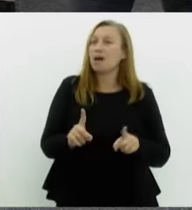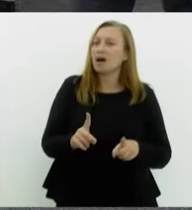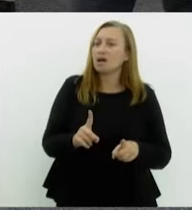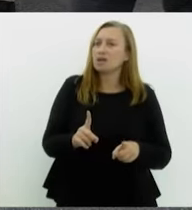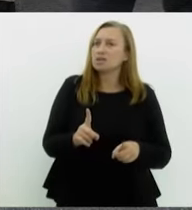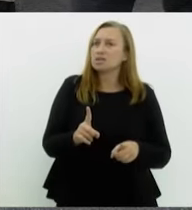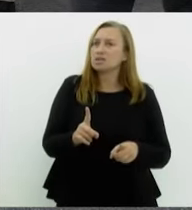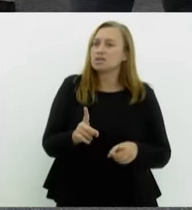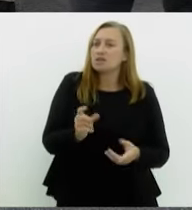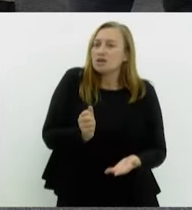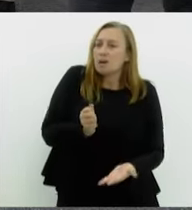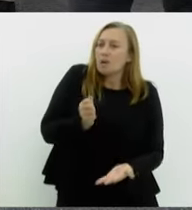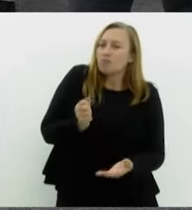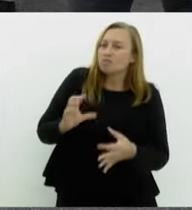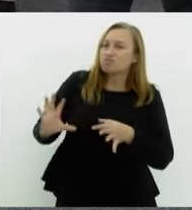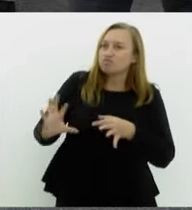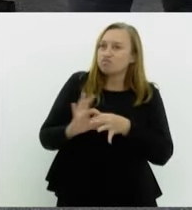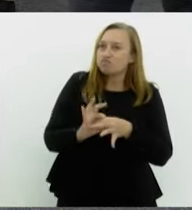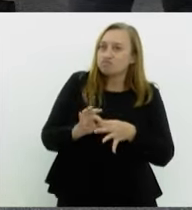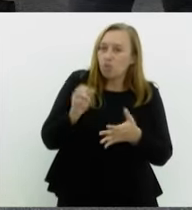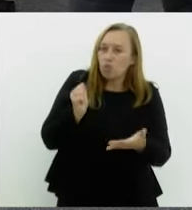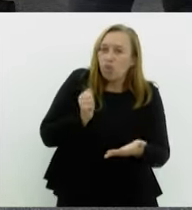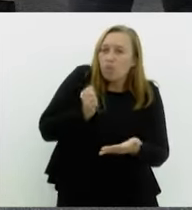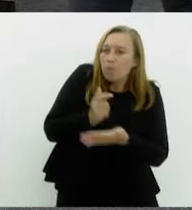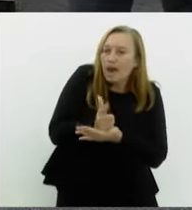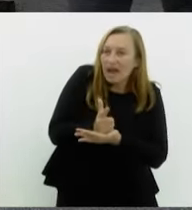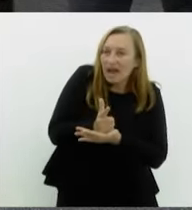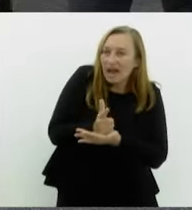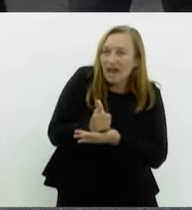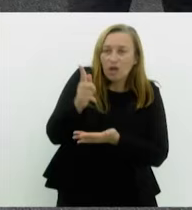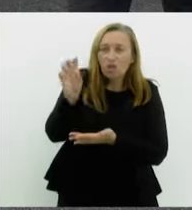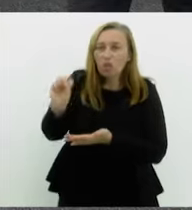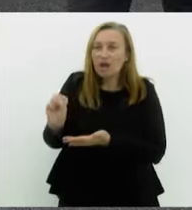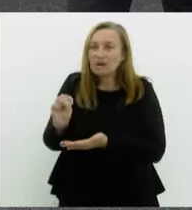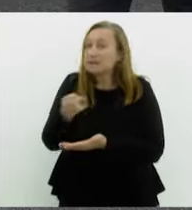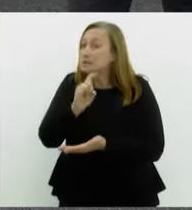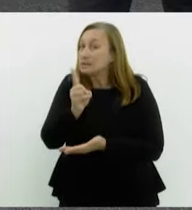do gás. Significa o seguinte, que